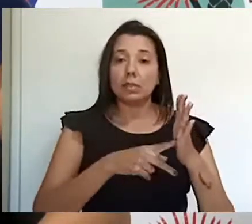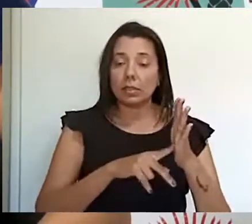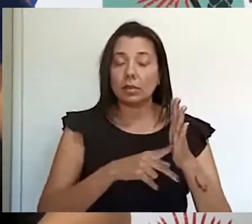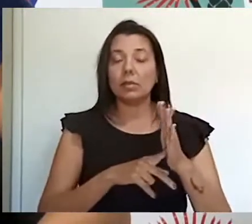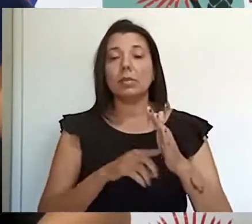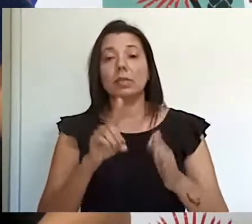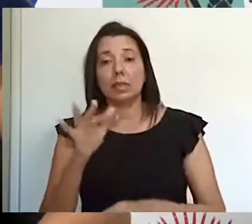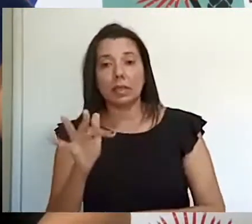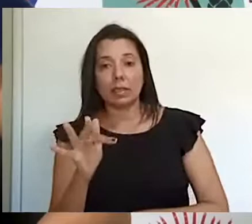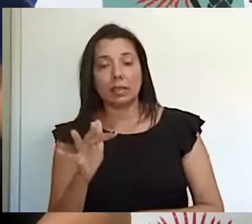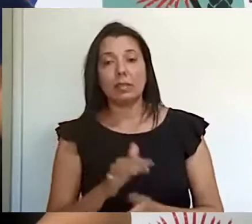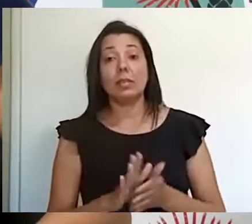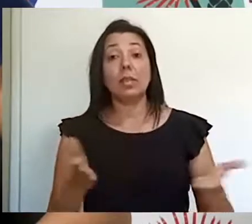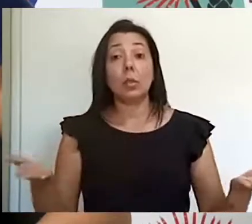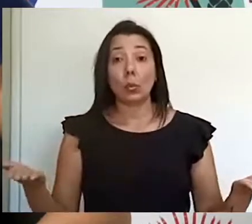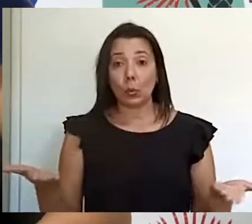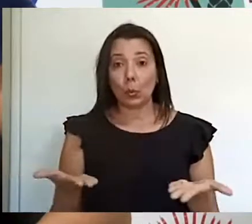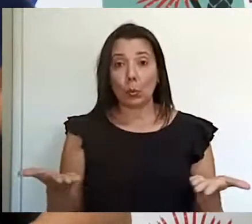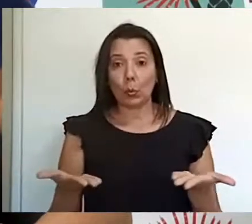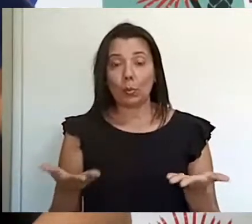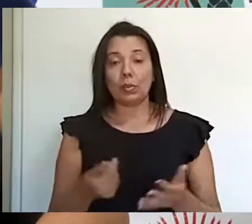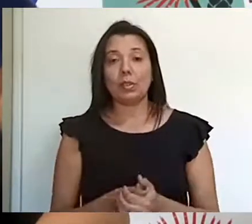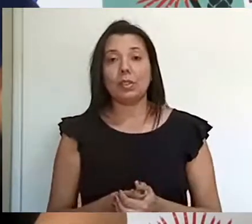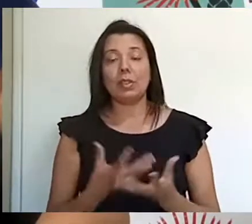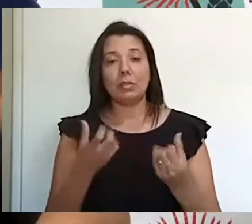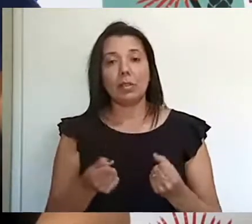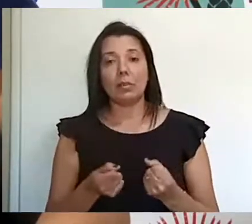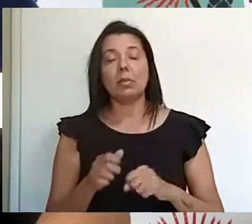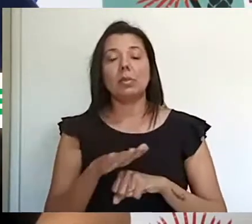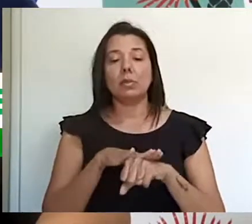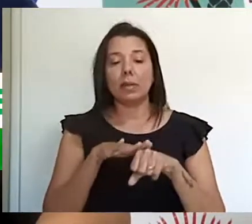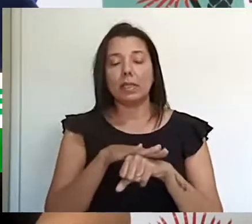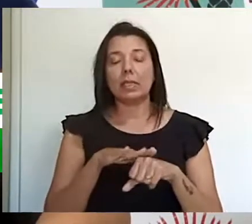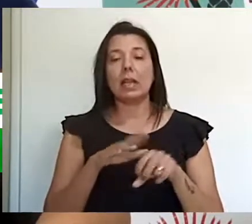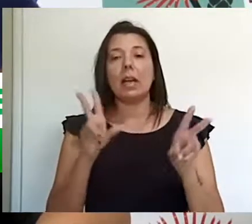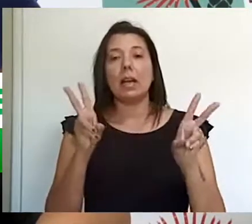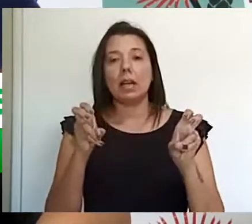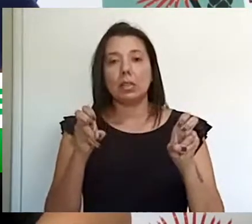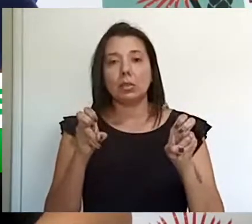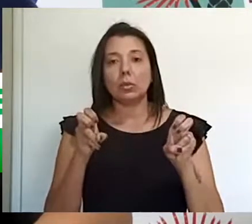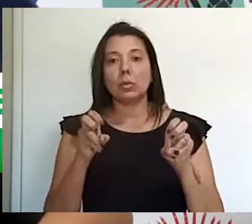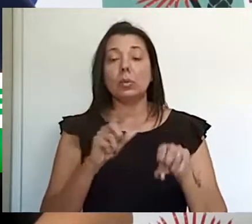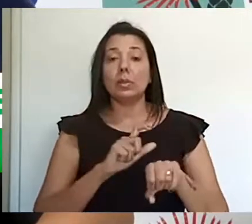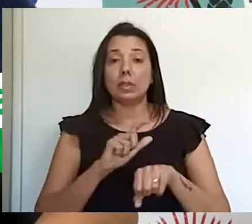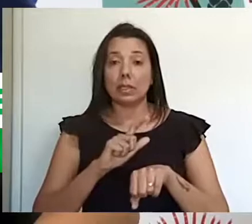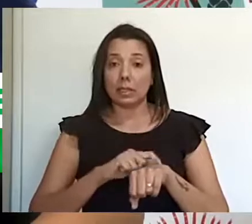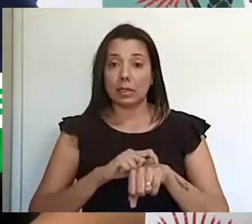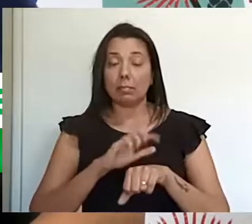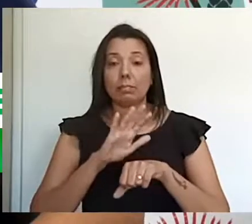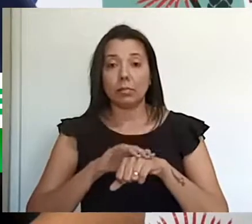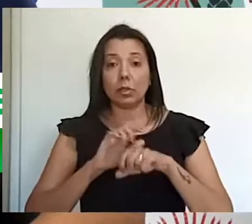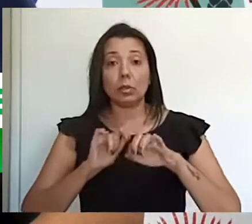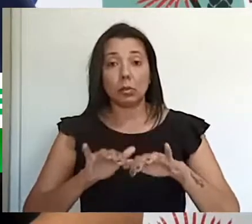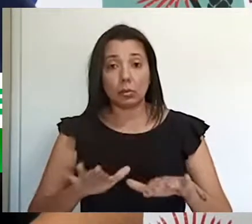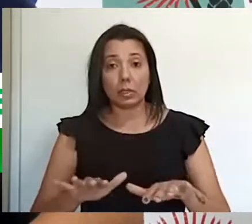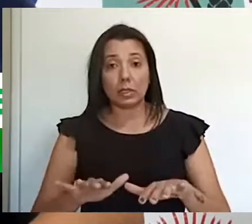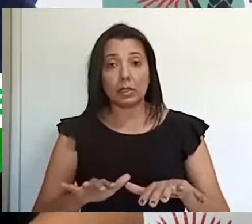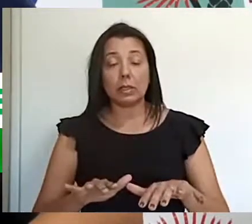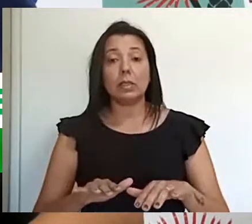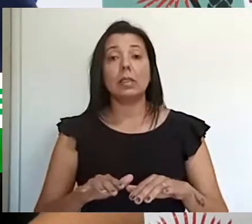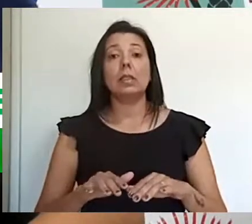hoje vamos falar sobre educação em tempos de pandemia, educação do campo em debate. A gente